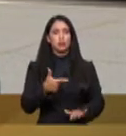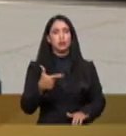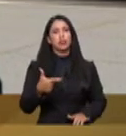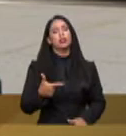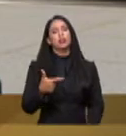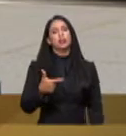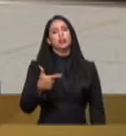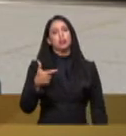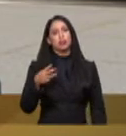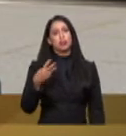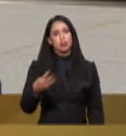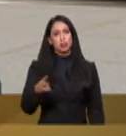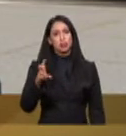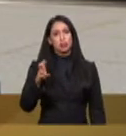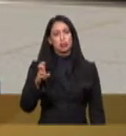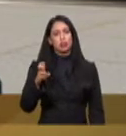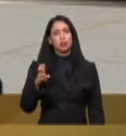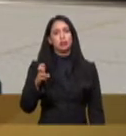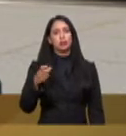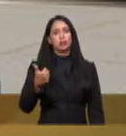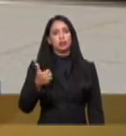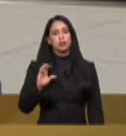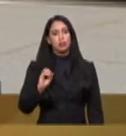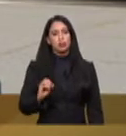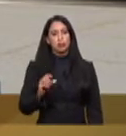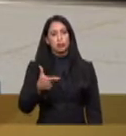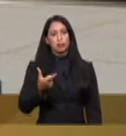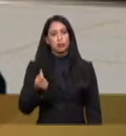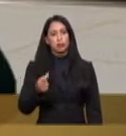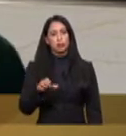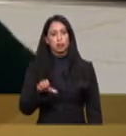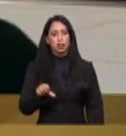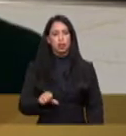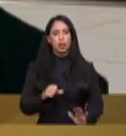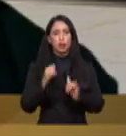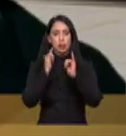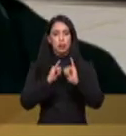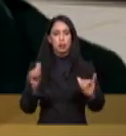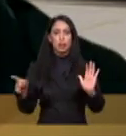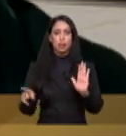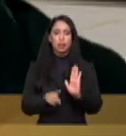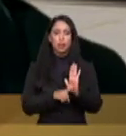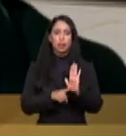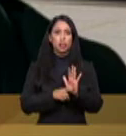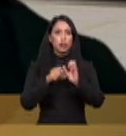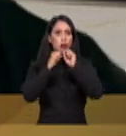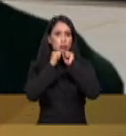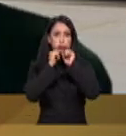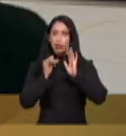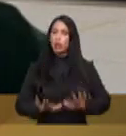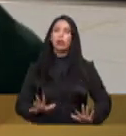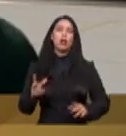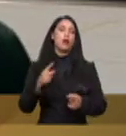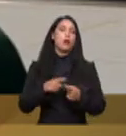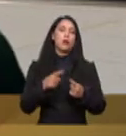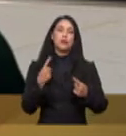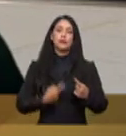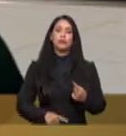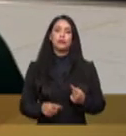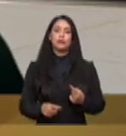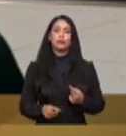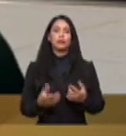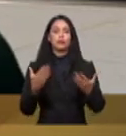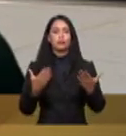23.610/2019. Não se pode fazer impulsionamento para propaganda negativa. O provedor de aplicação que